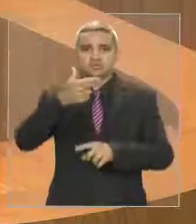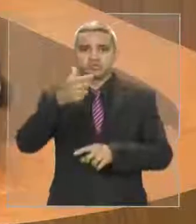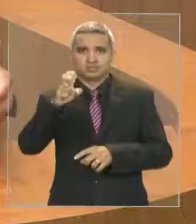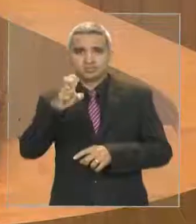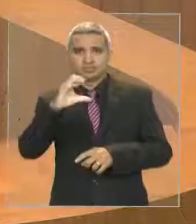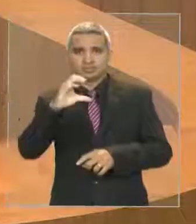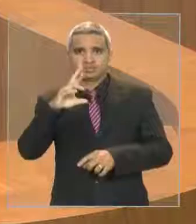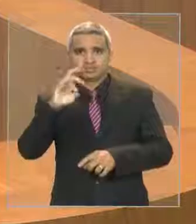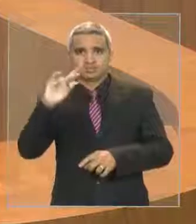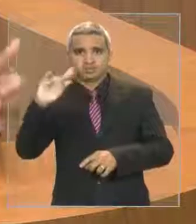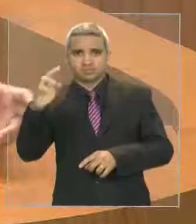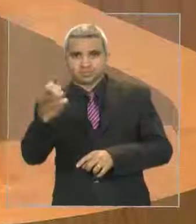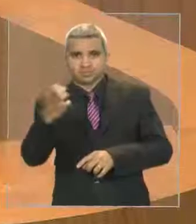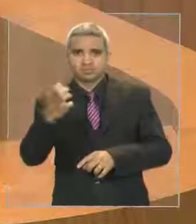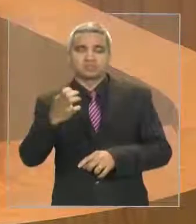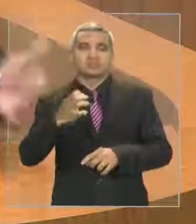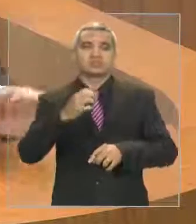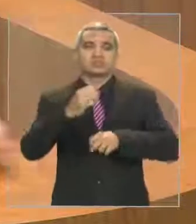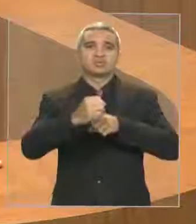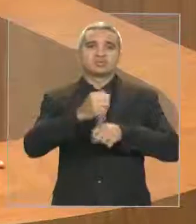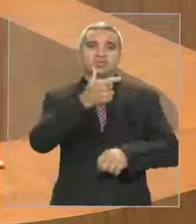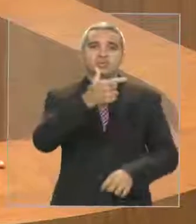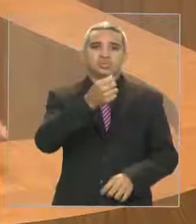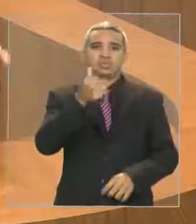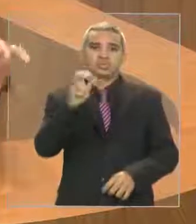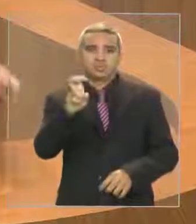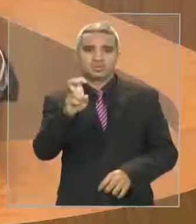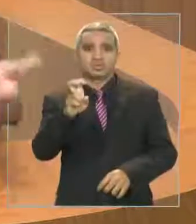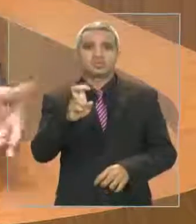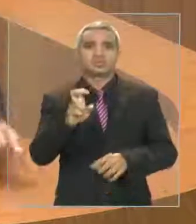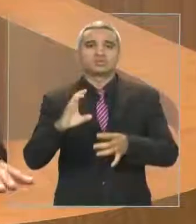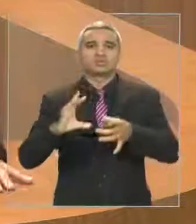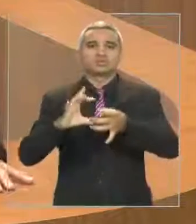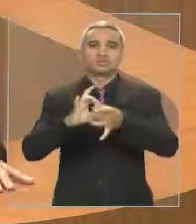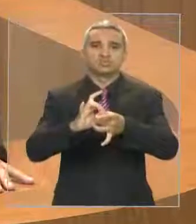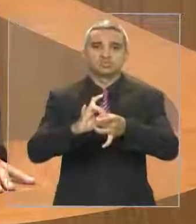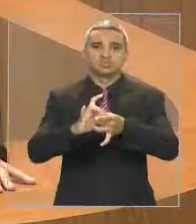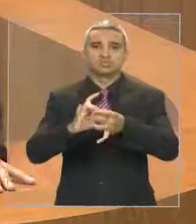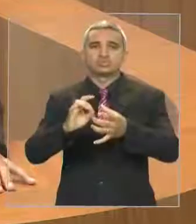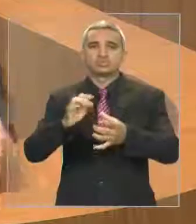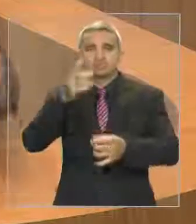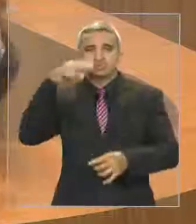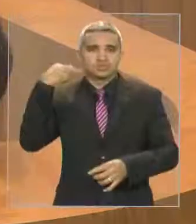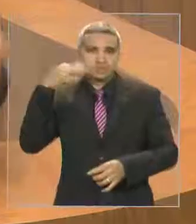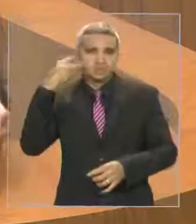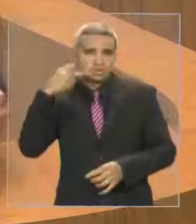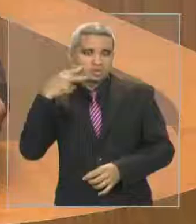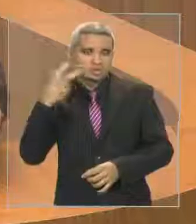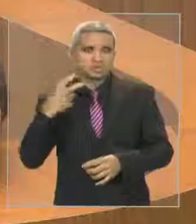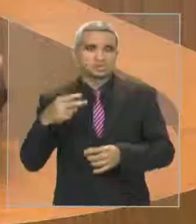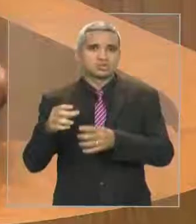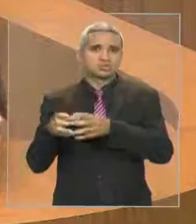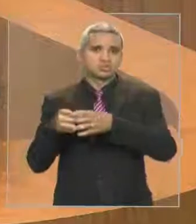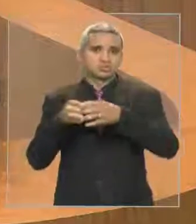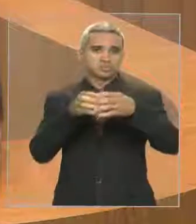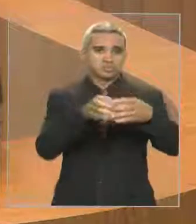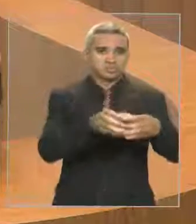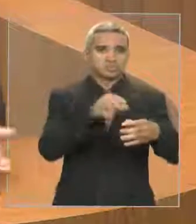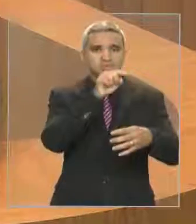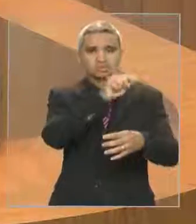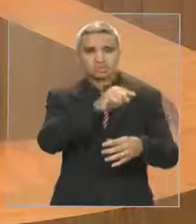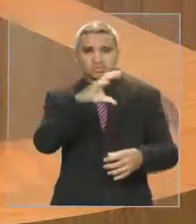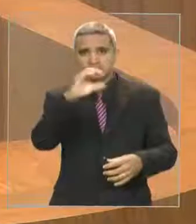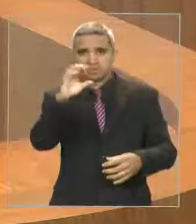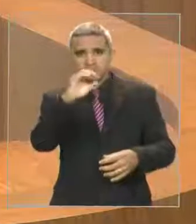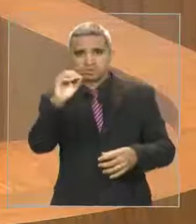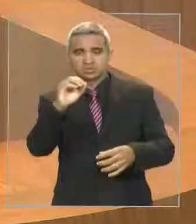juntou o prefeito, melhor, juntou o secretário, juntou vereadores, foi até a cidade operária e lá lançou a pedra fundamental de